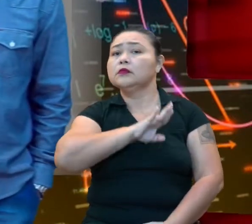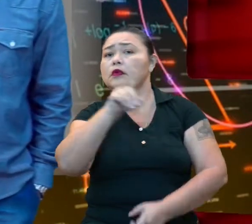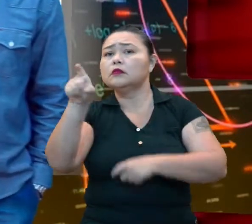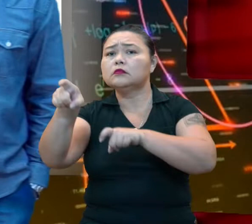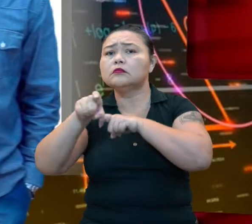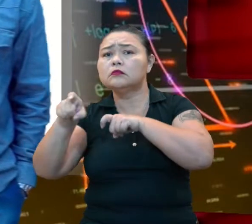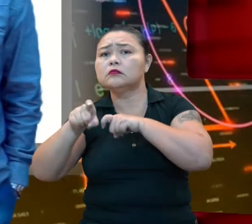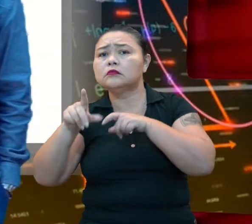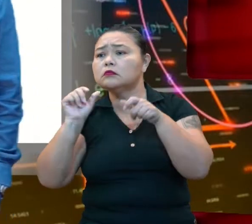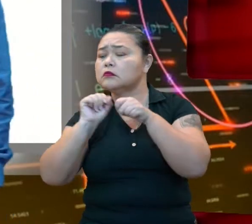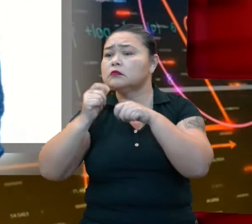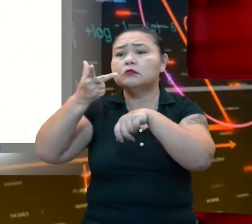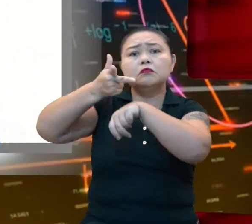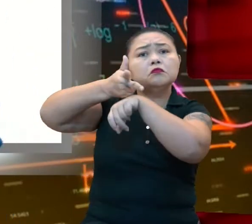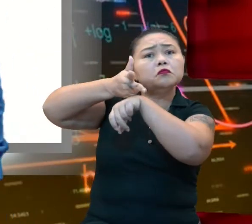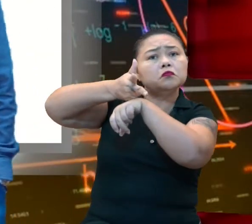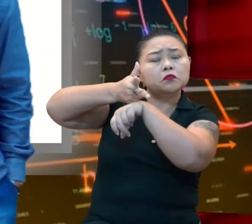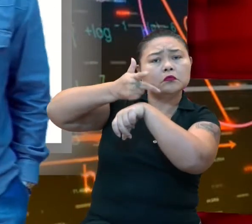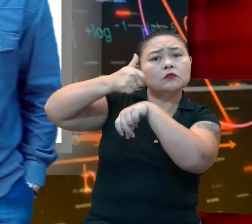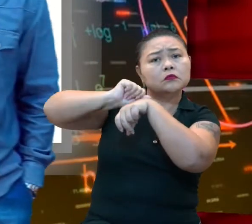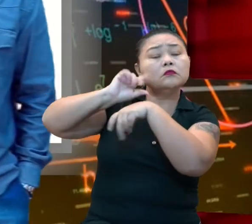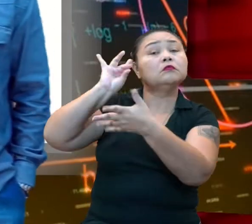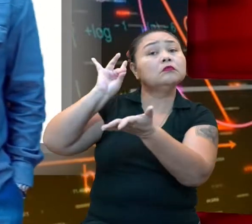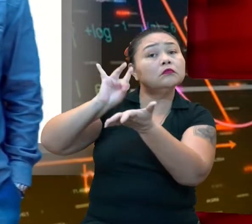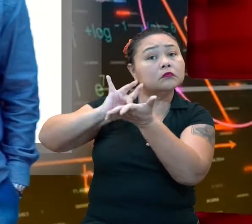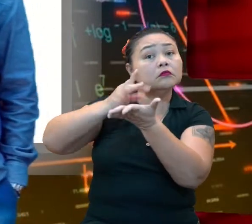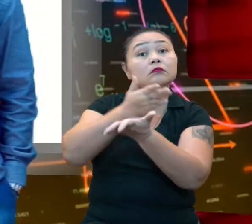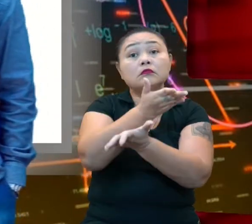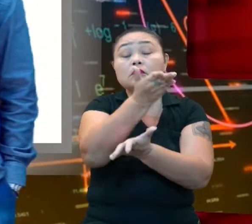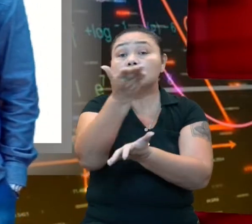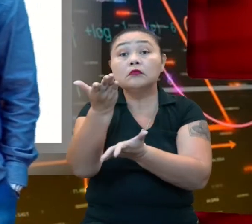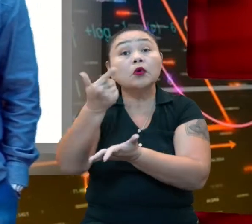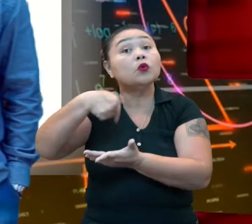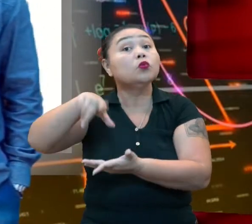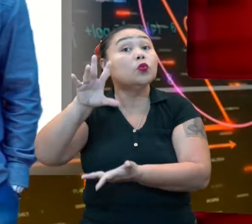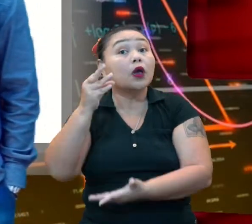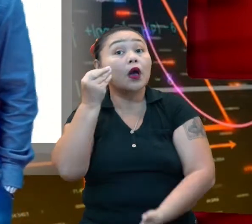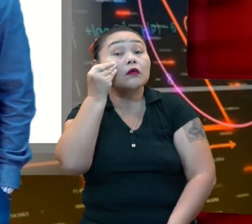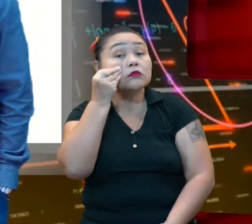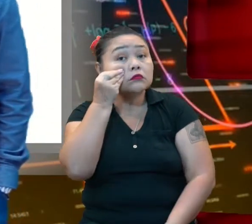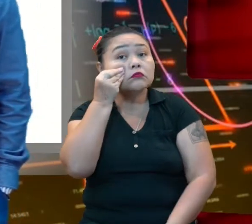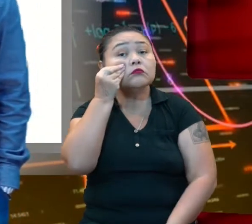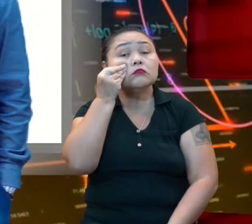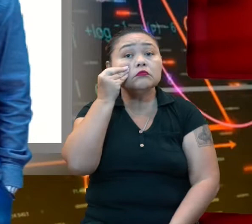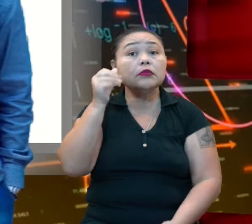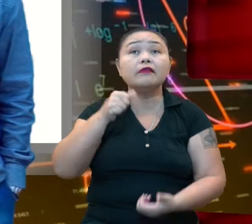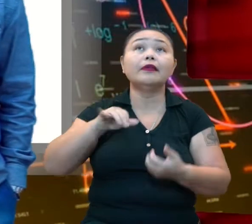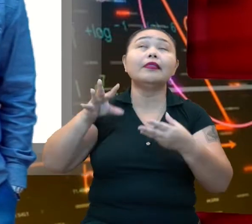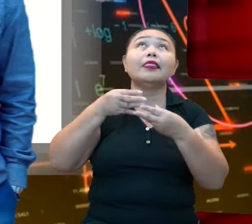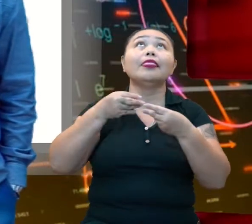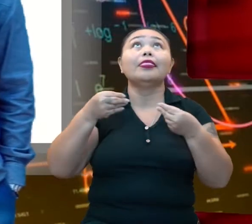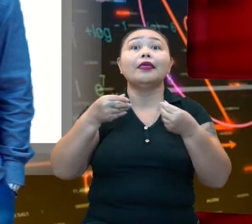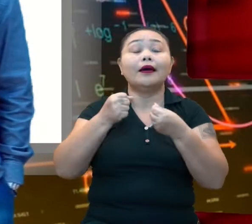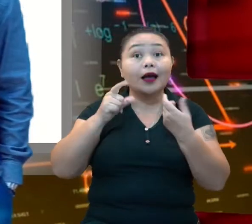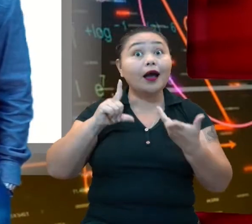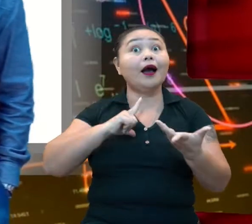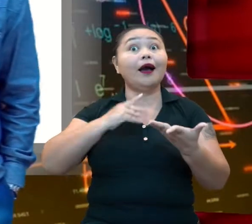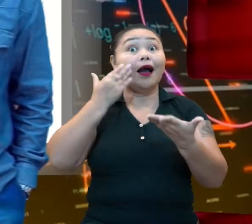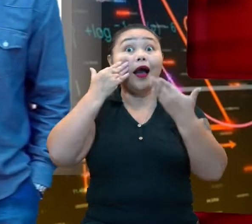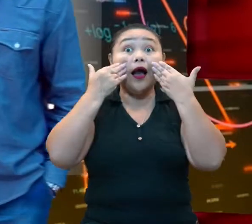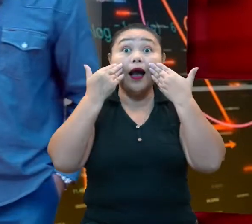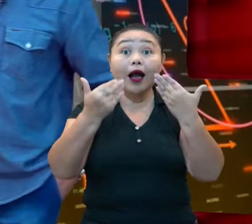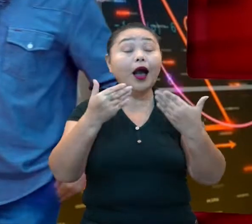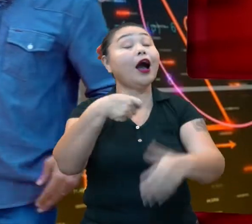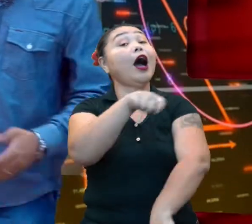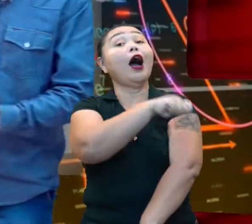aí, fazer vídeos aplicados à realidade de vocês, do que vocês vivem, para ficar menos abstrato, né? E mais concreto. O aluno olha e fala